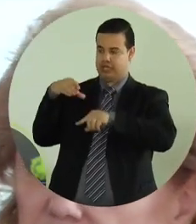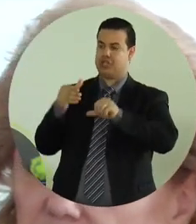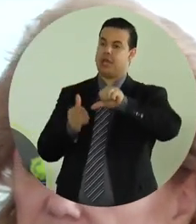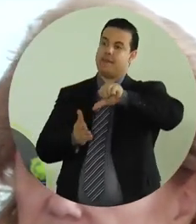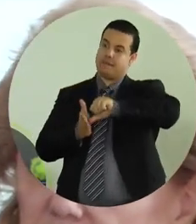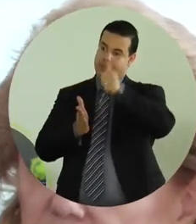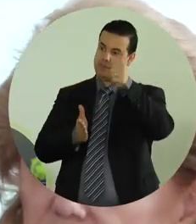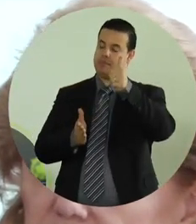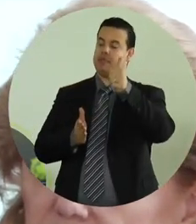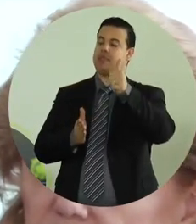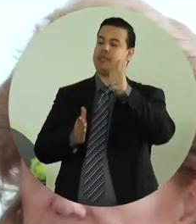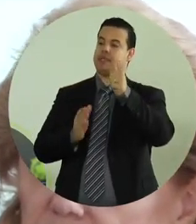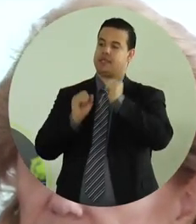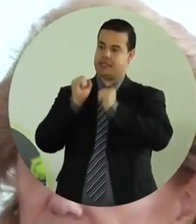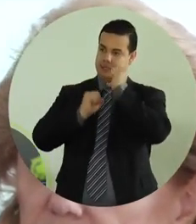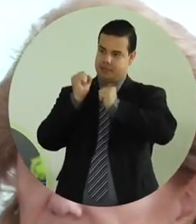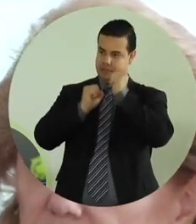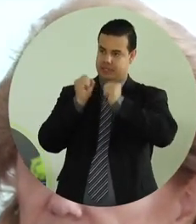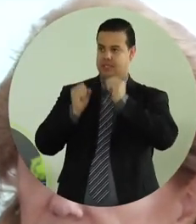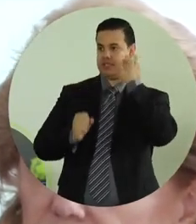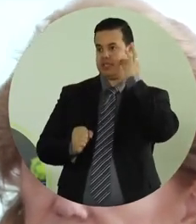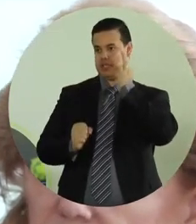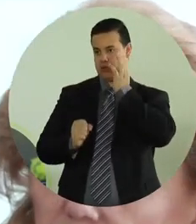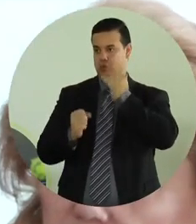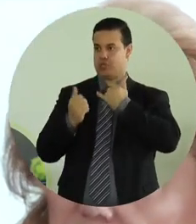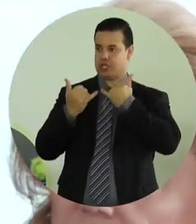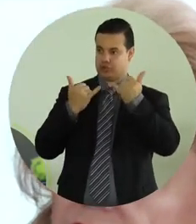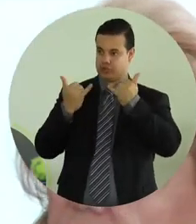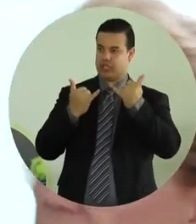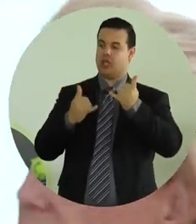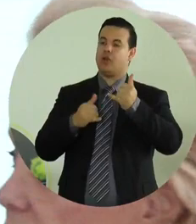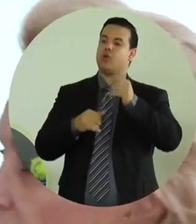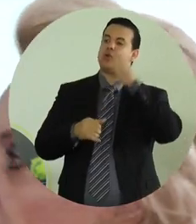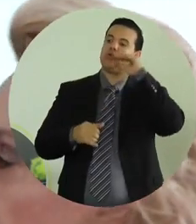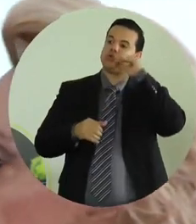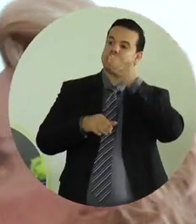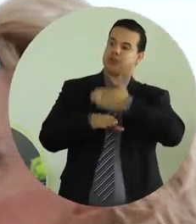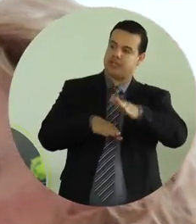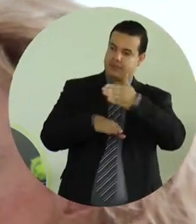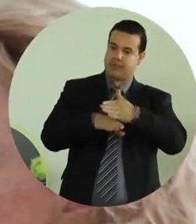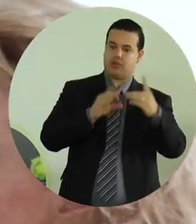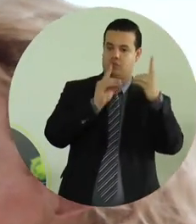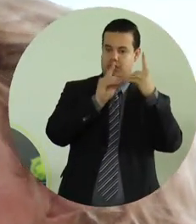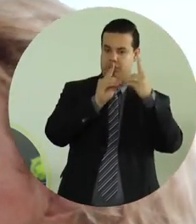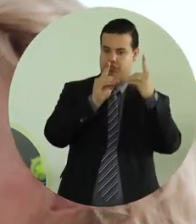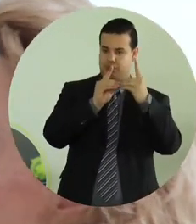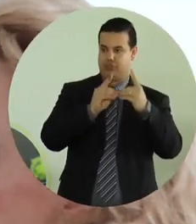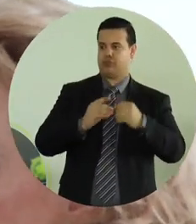de telecomunicações com funcionários treinados para esse atendimento.